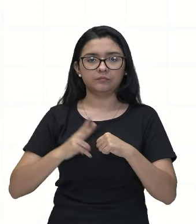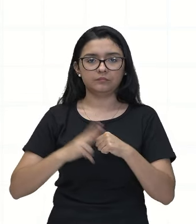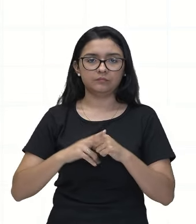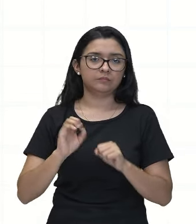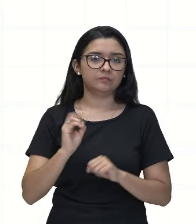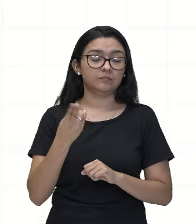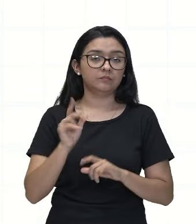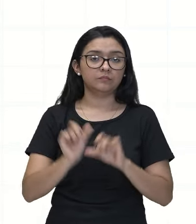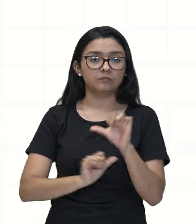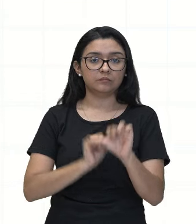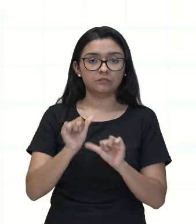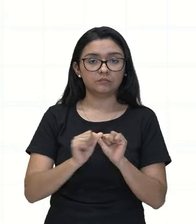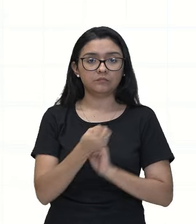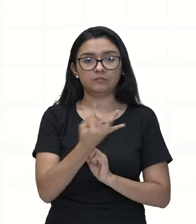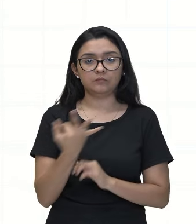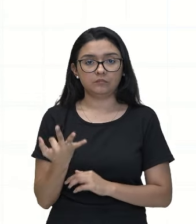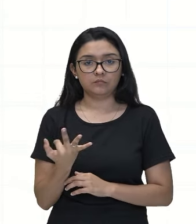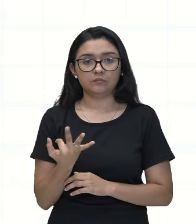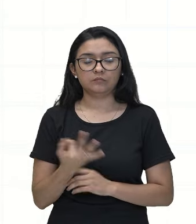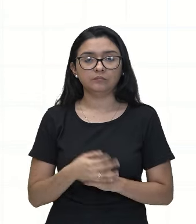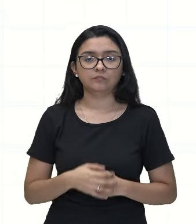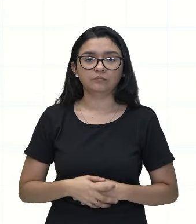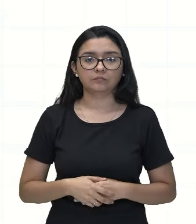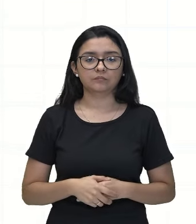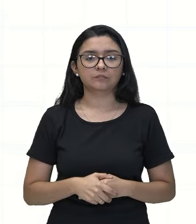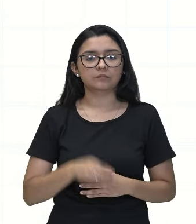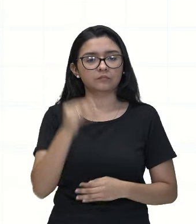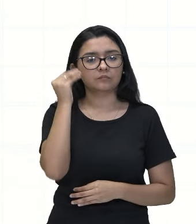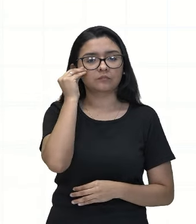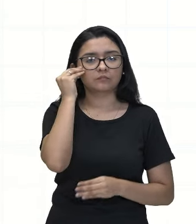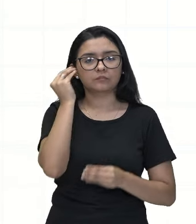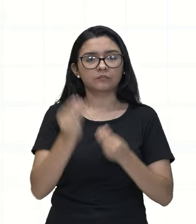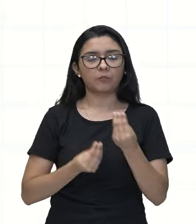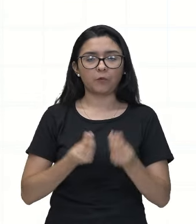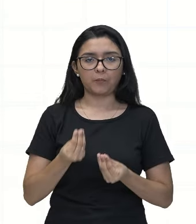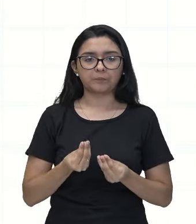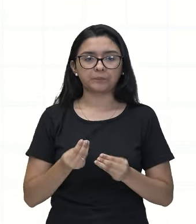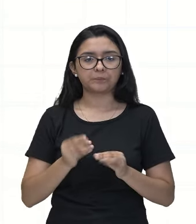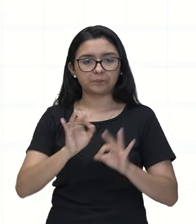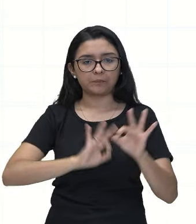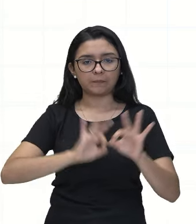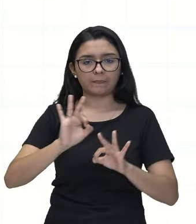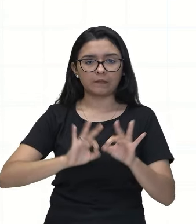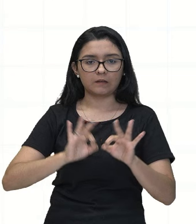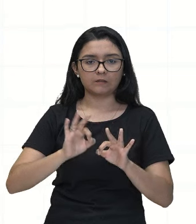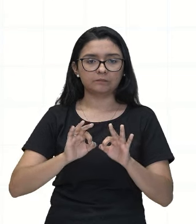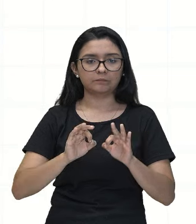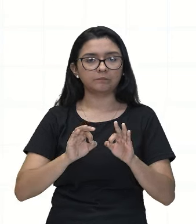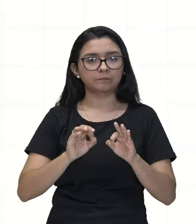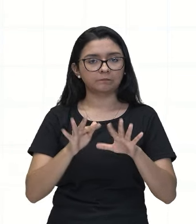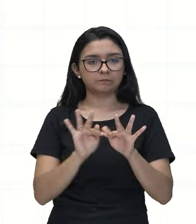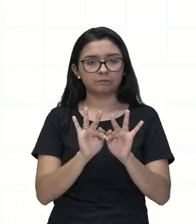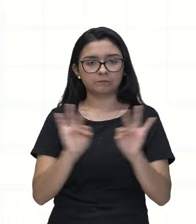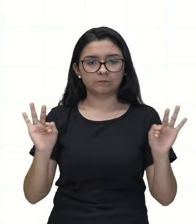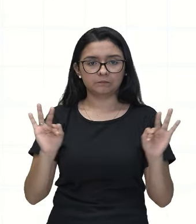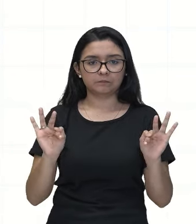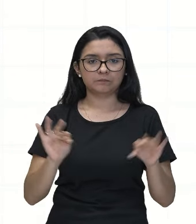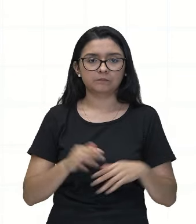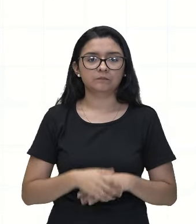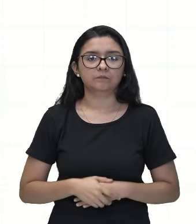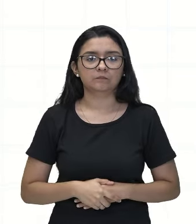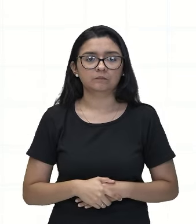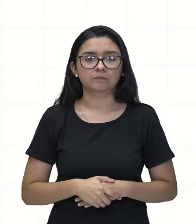o plural vamos ver então como é que fica a ordem né Dessa Oração Vamos ver